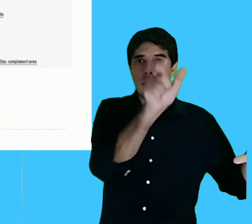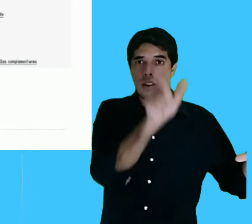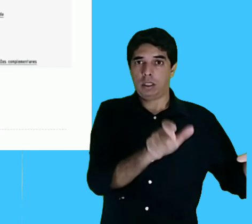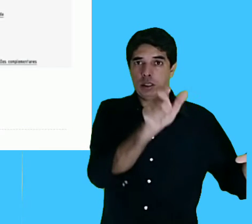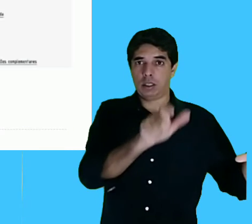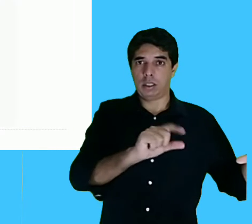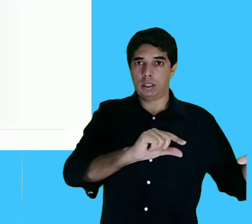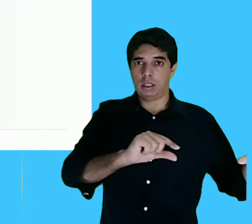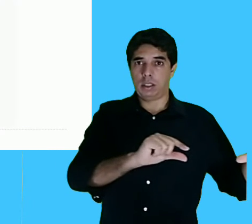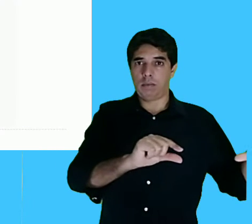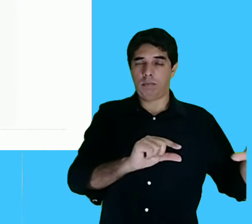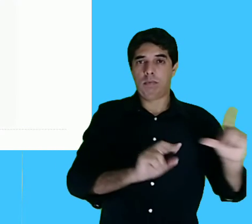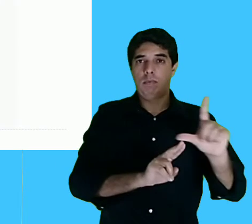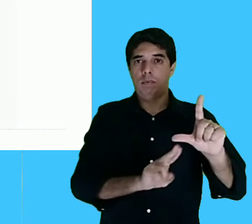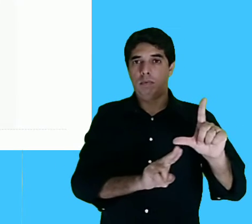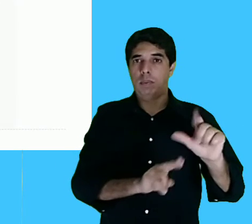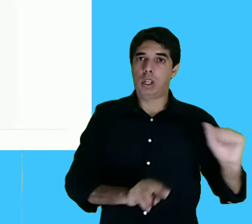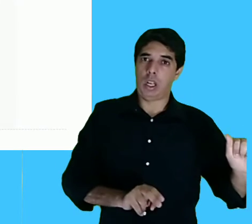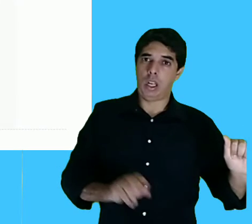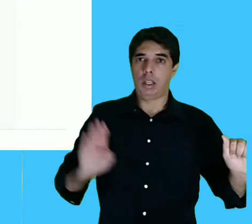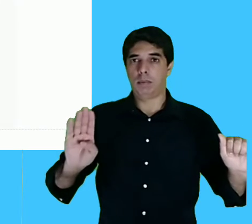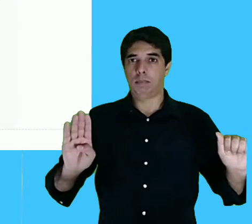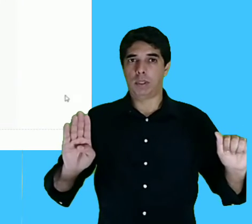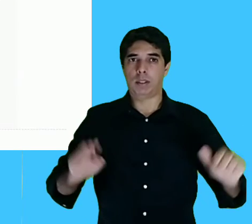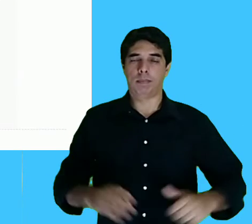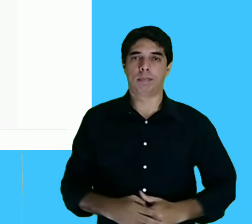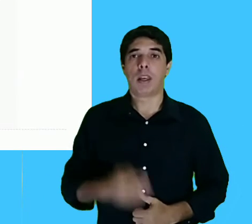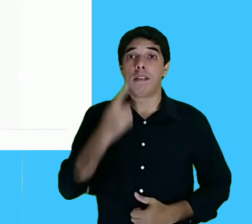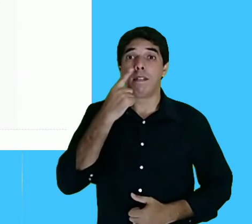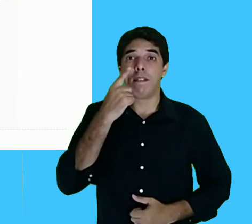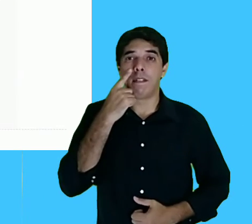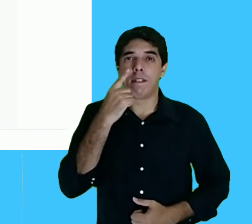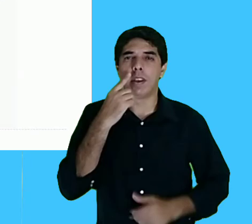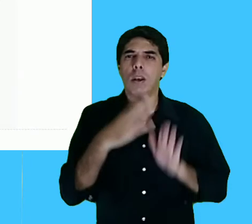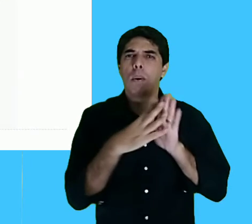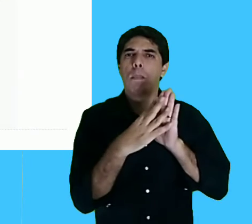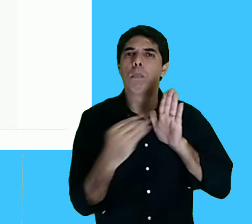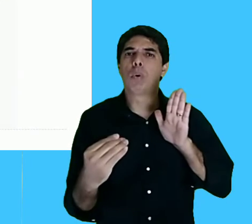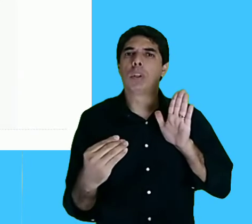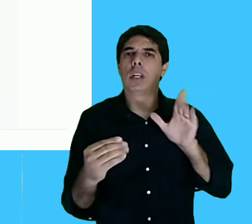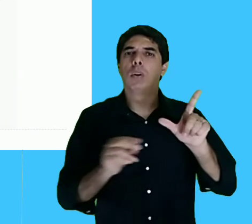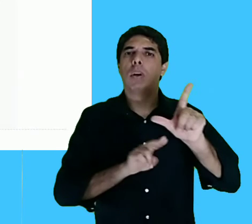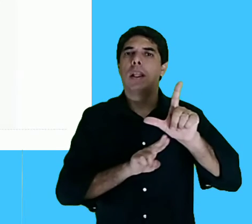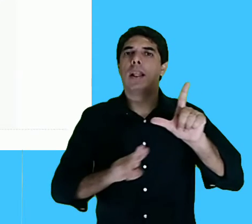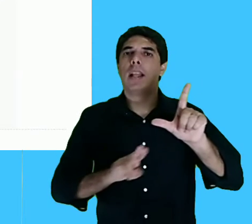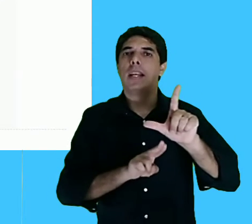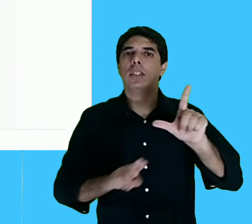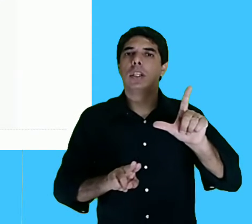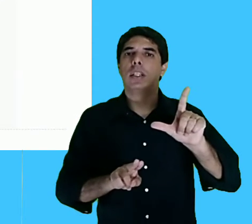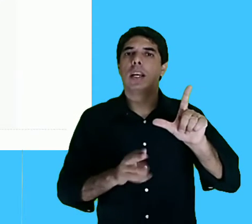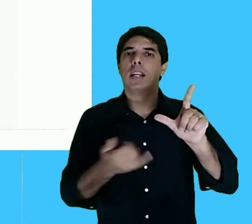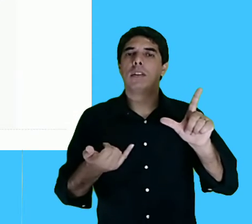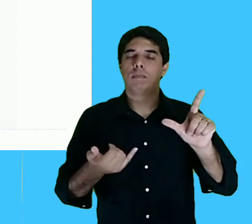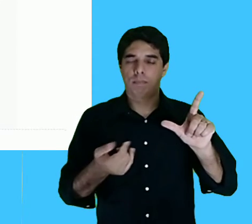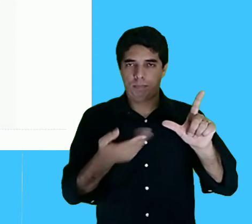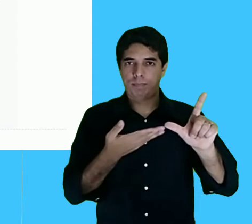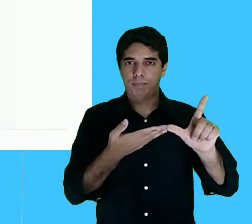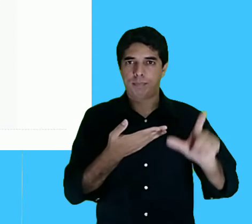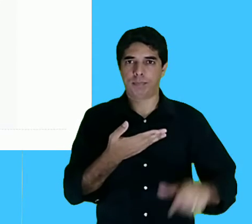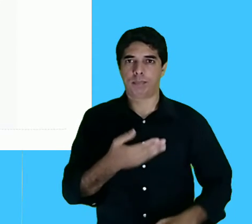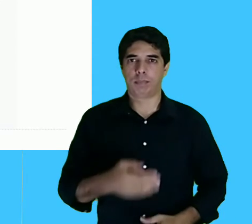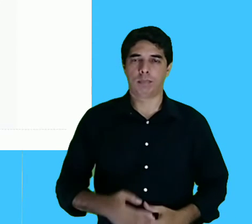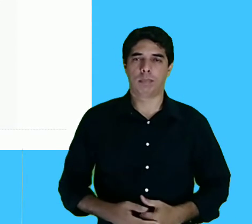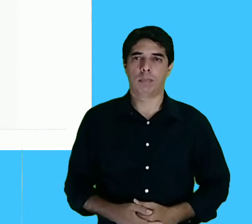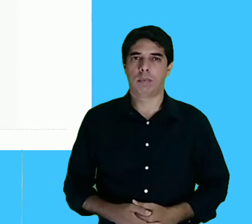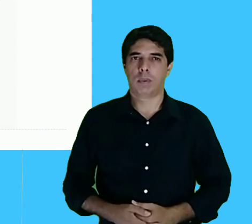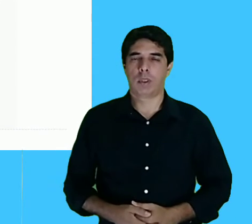para desenho. Esse é um modelo de legenda que a norma fornece. A norma